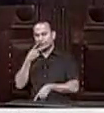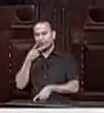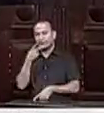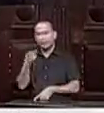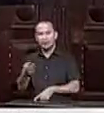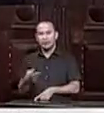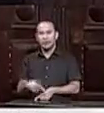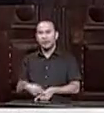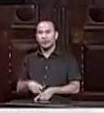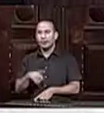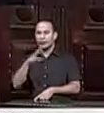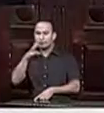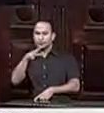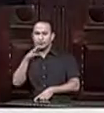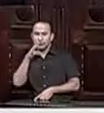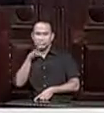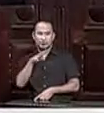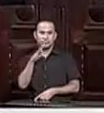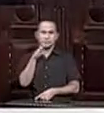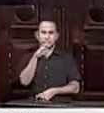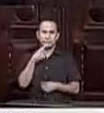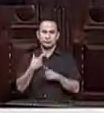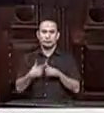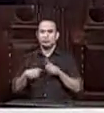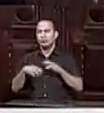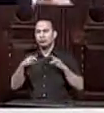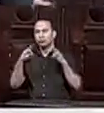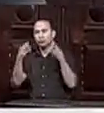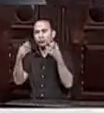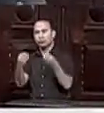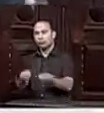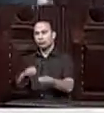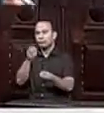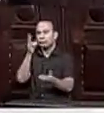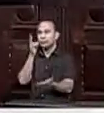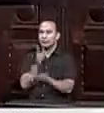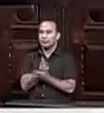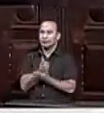se acusando, porque estão todos